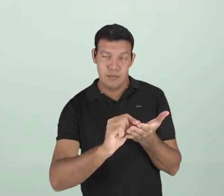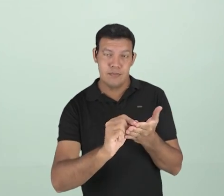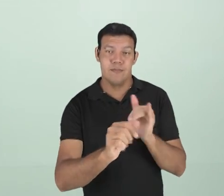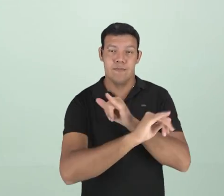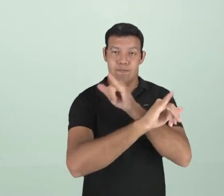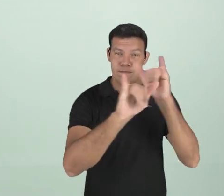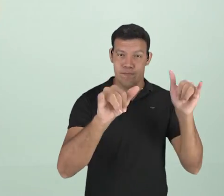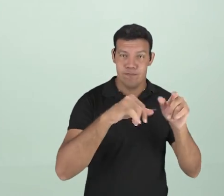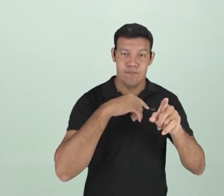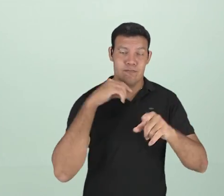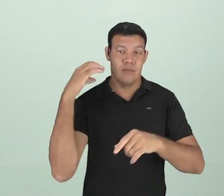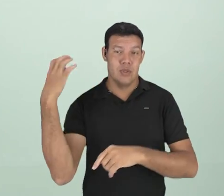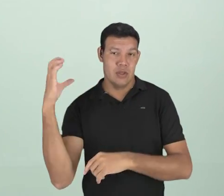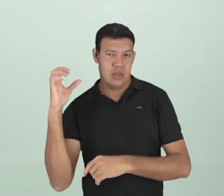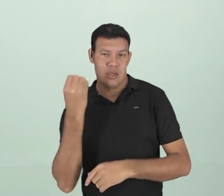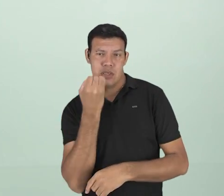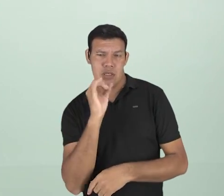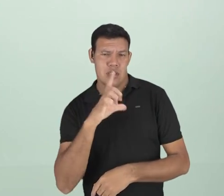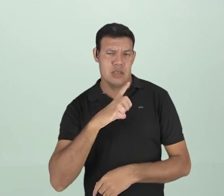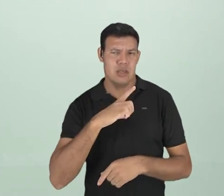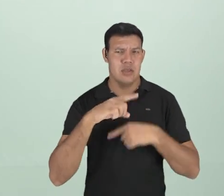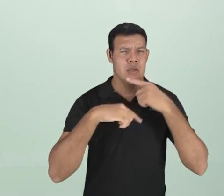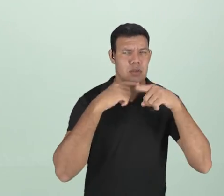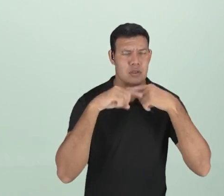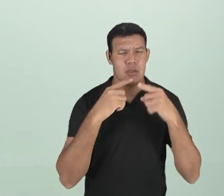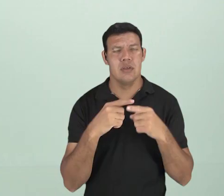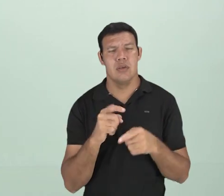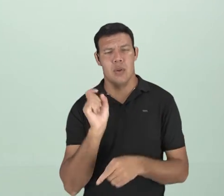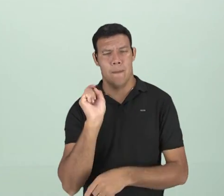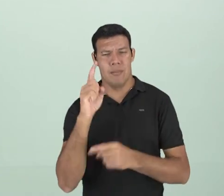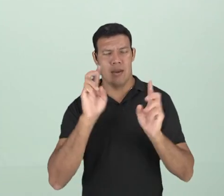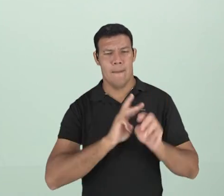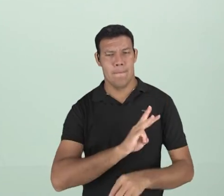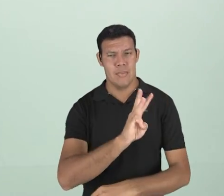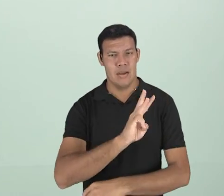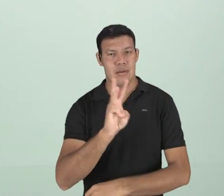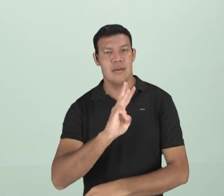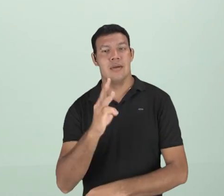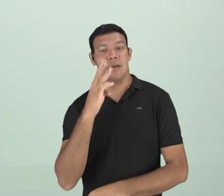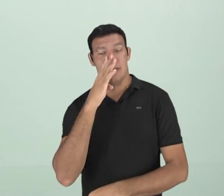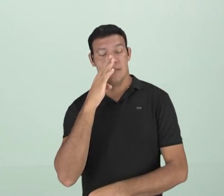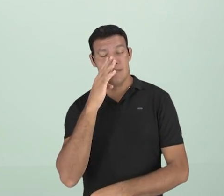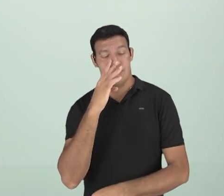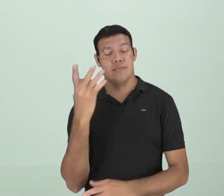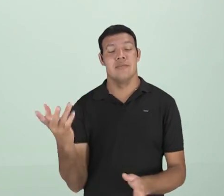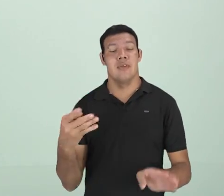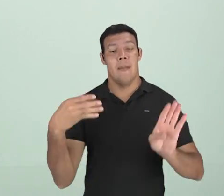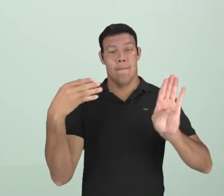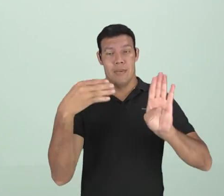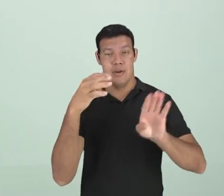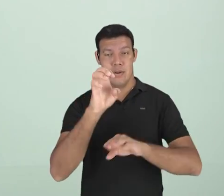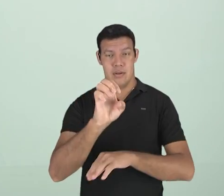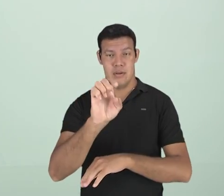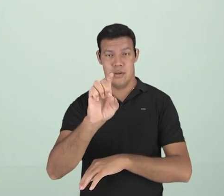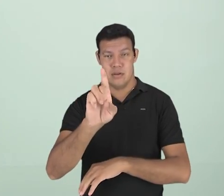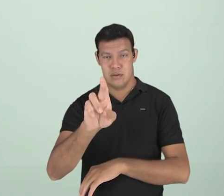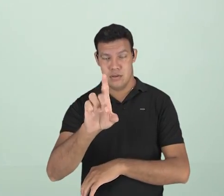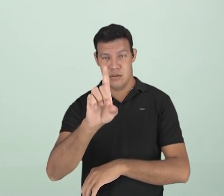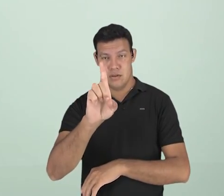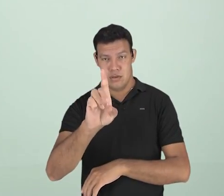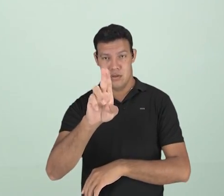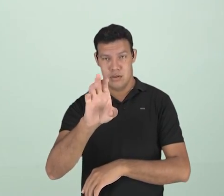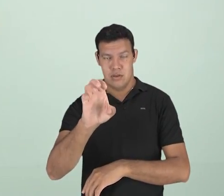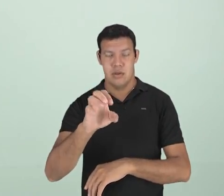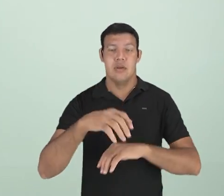você tiver dúvida, quiser acessar os sites que eu coloquei, volta no vídeo, assiste novamente lá na nossa plataforma Eduque